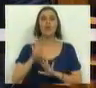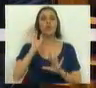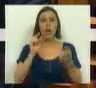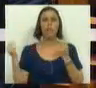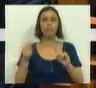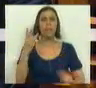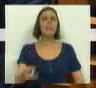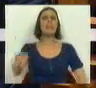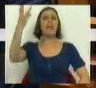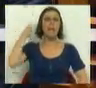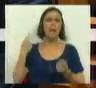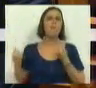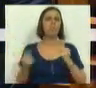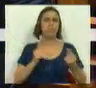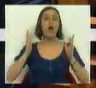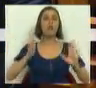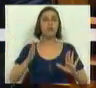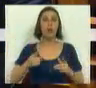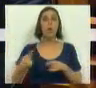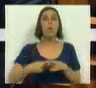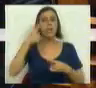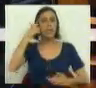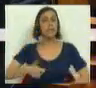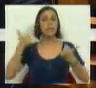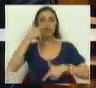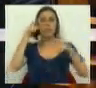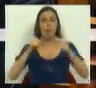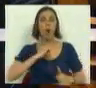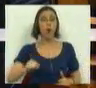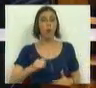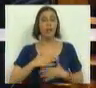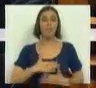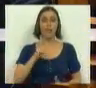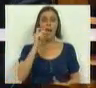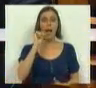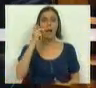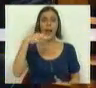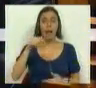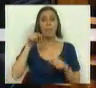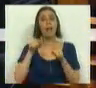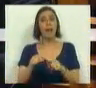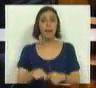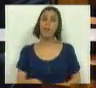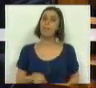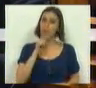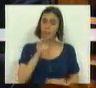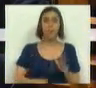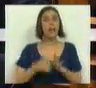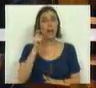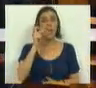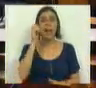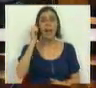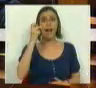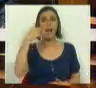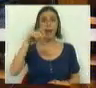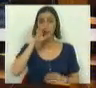discussão há 3 anos. Nessa altura ganhou o interesse público contra a vontade da AGAP. Aqui talvez possa vir a ganhar a AGAP